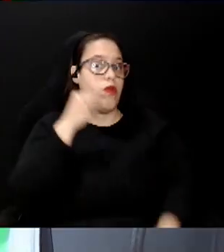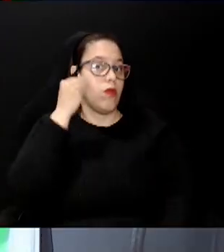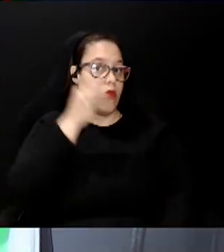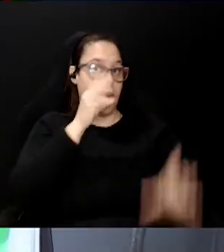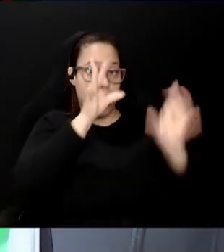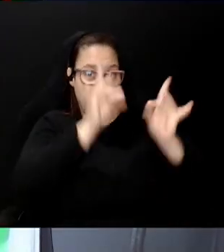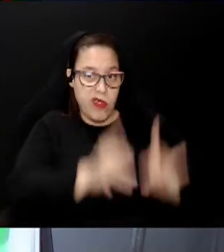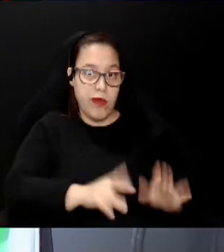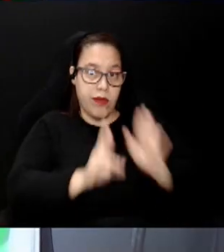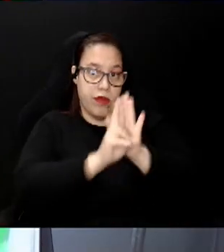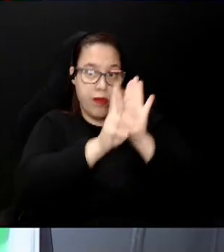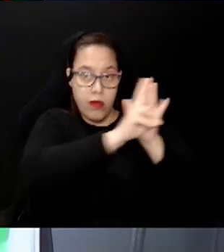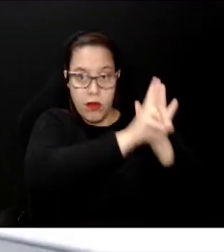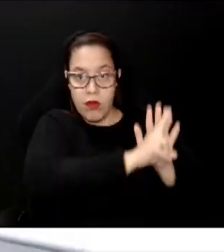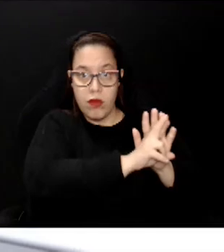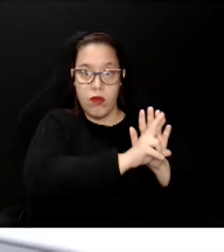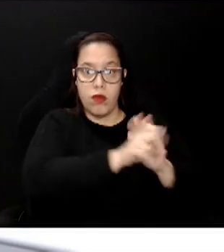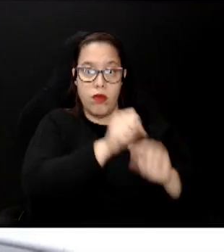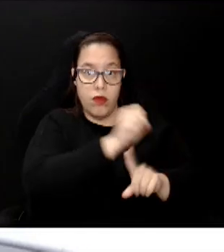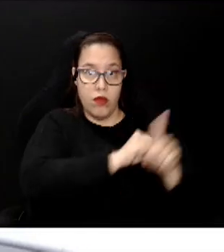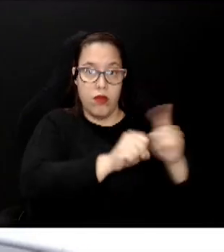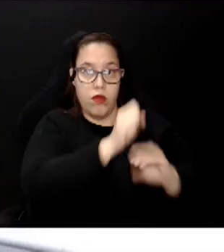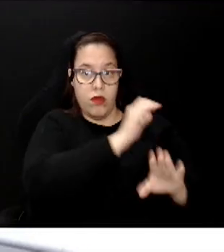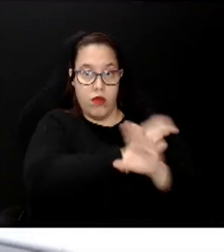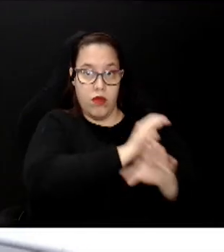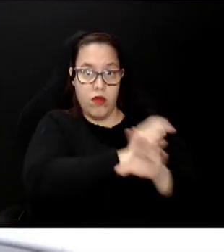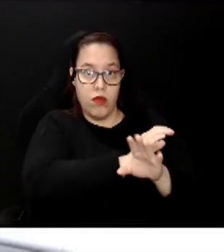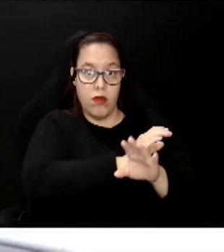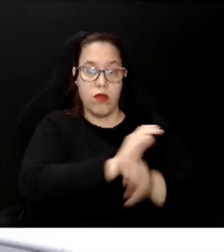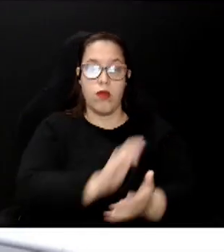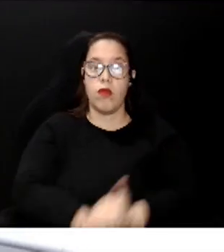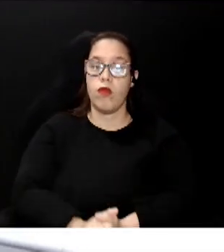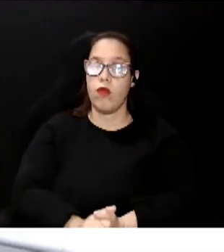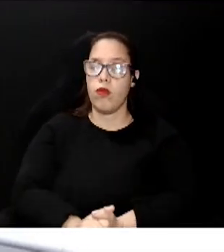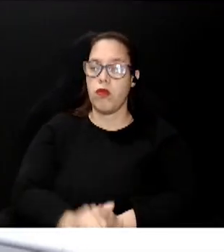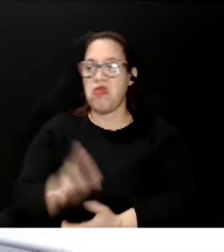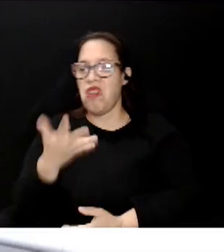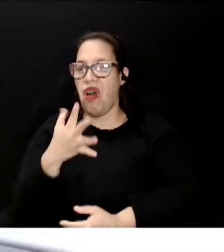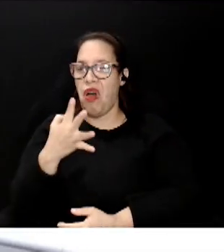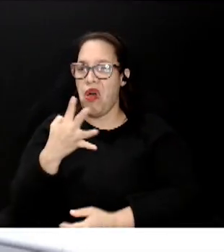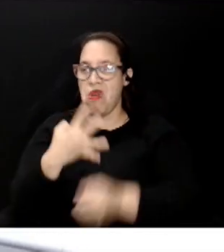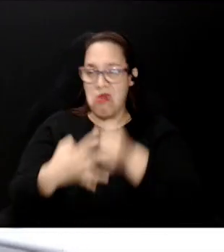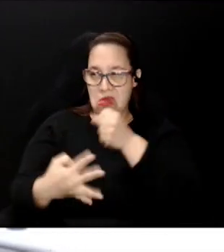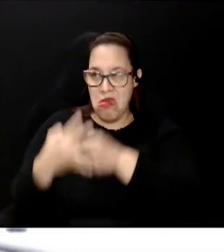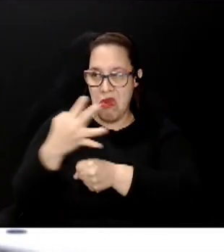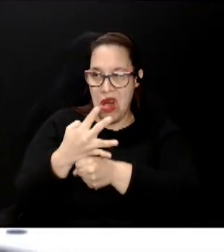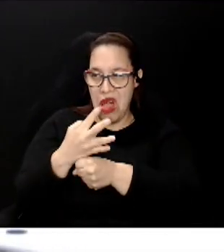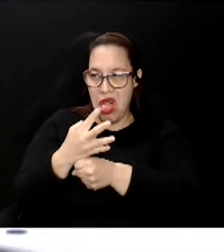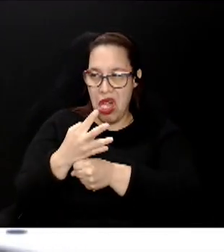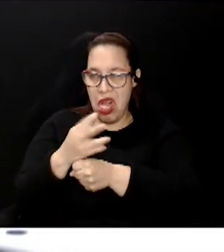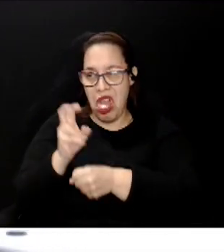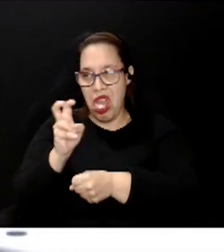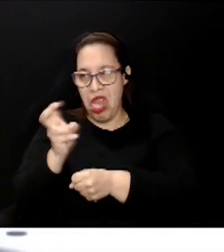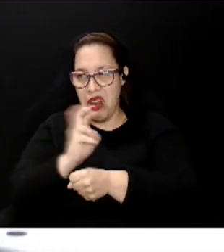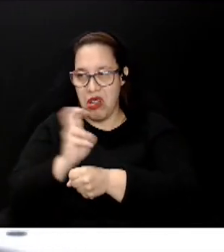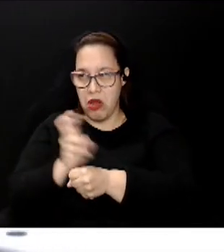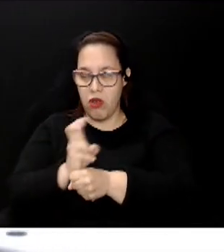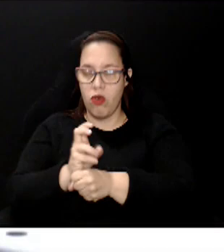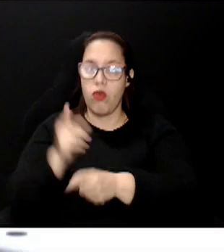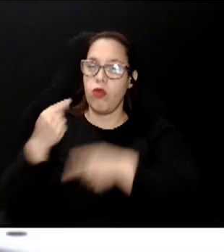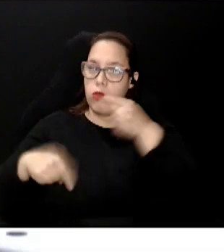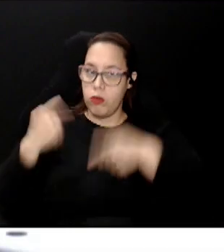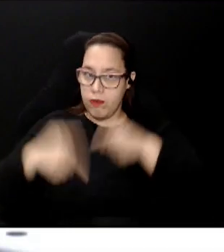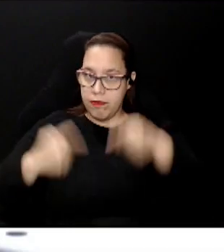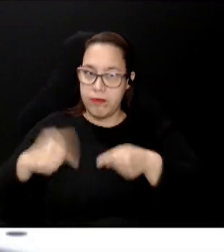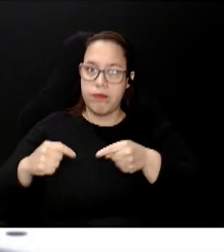da sociedade civil. Eu tenho, há 4, 5 anos, já discutido esse tema, trazido profissionais da área da